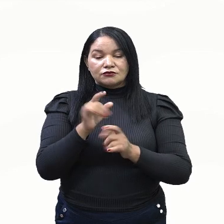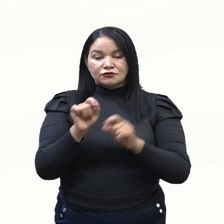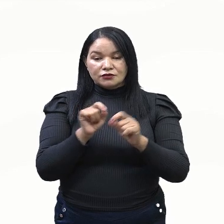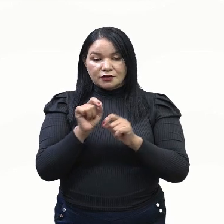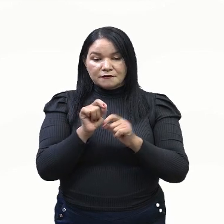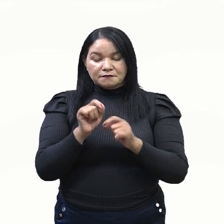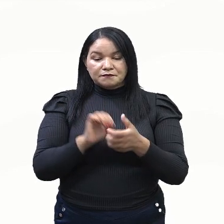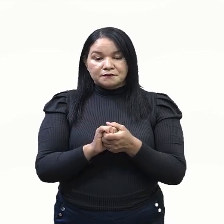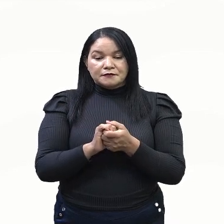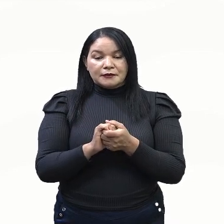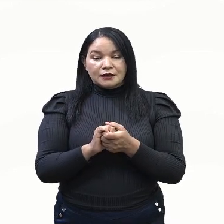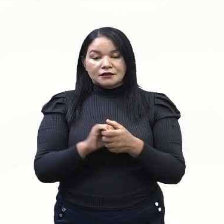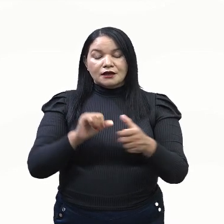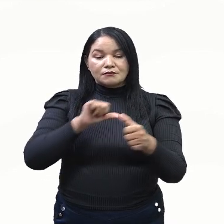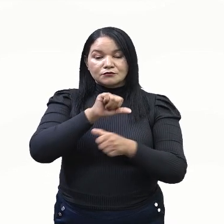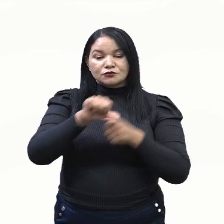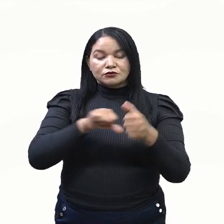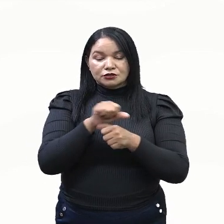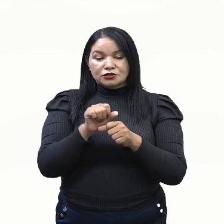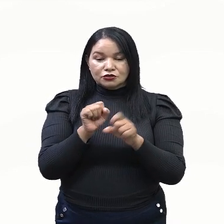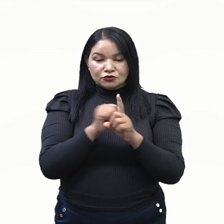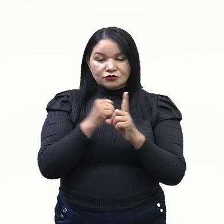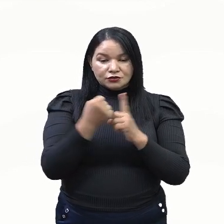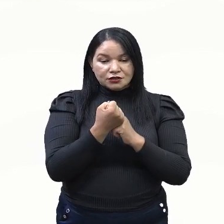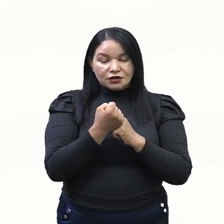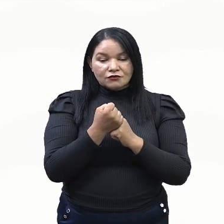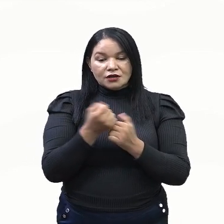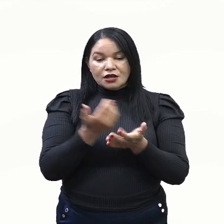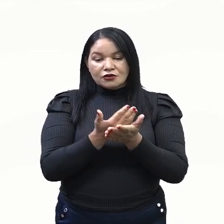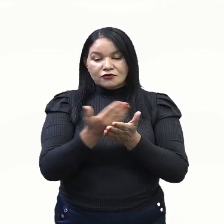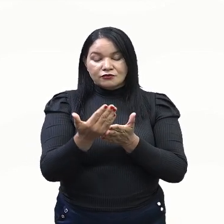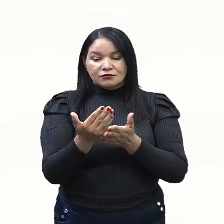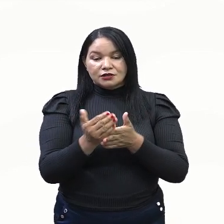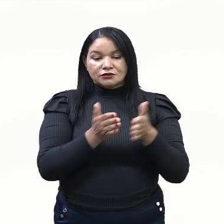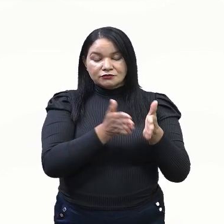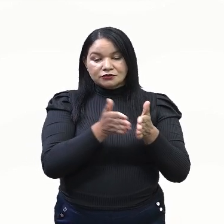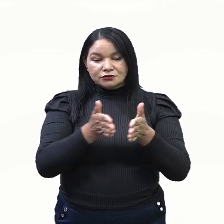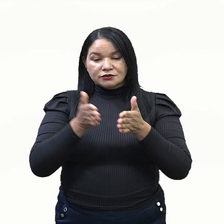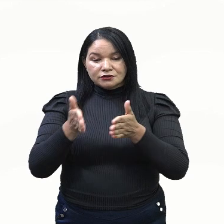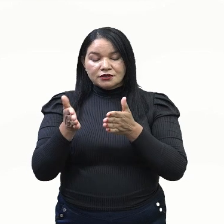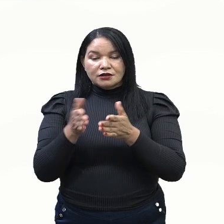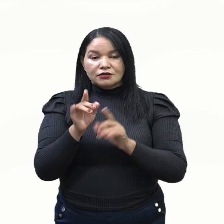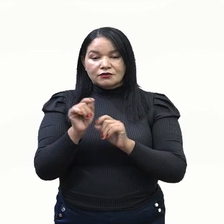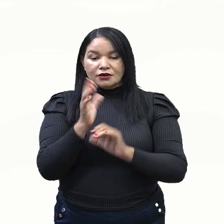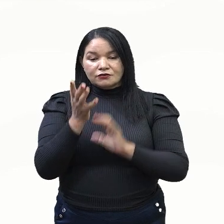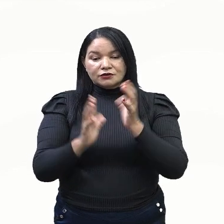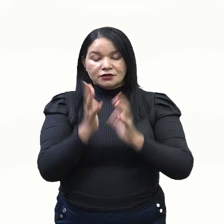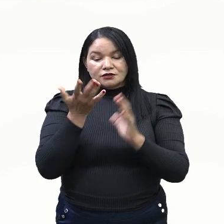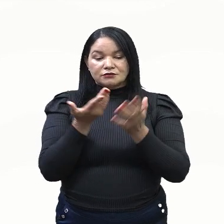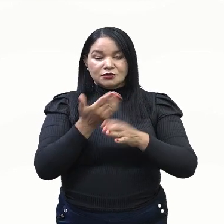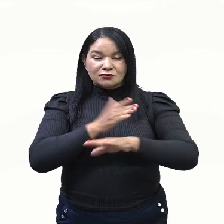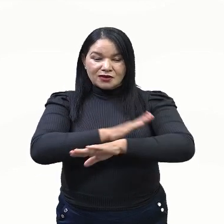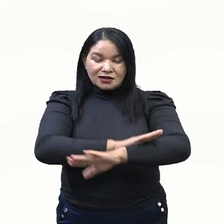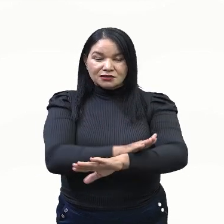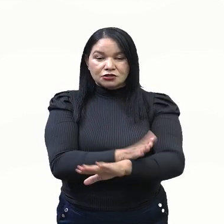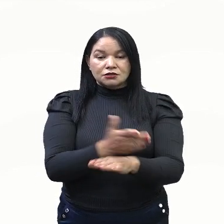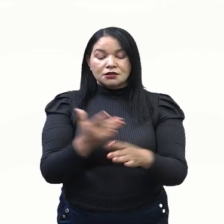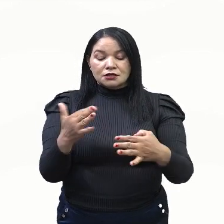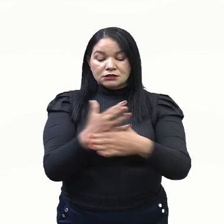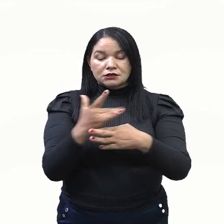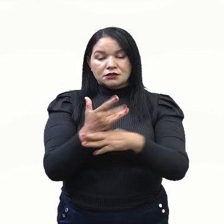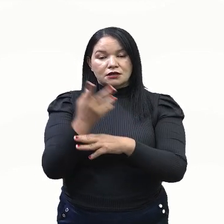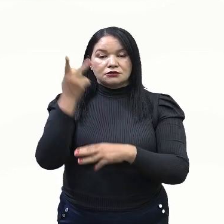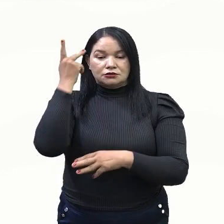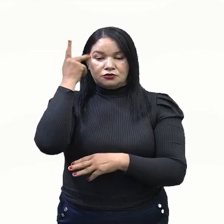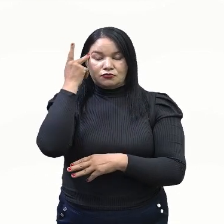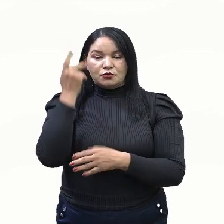social que sucede uma série de episódios racistas na cidade de São Paulo. Então, esses movimentos vão